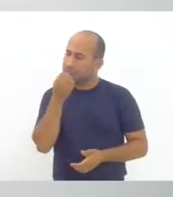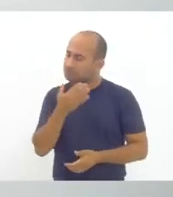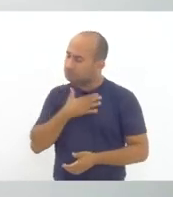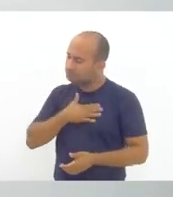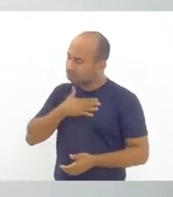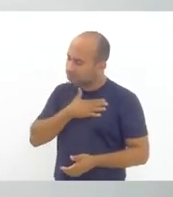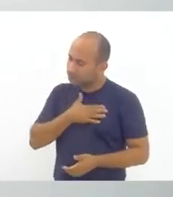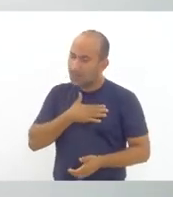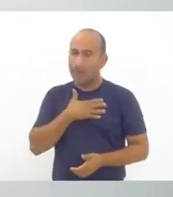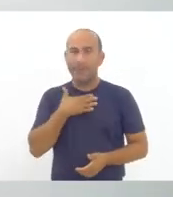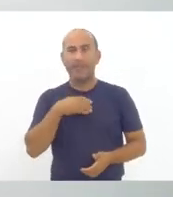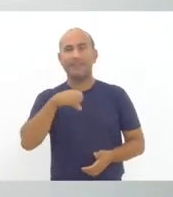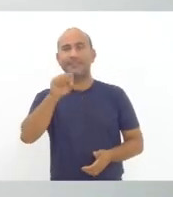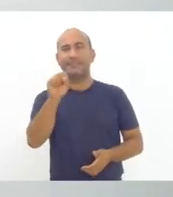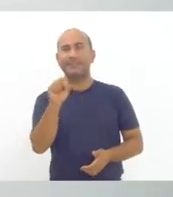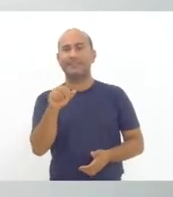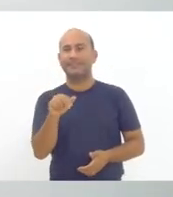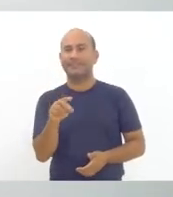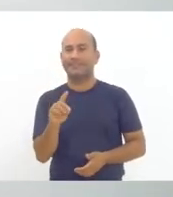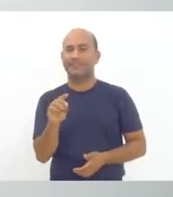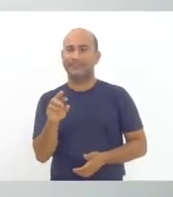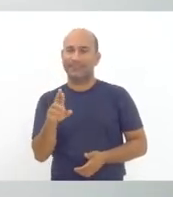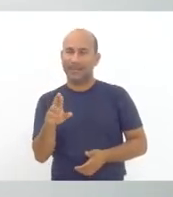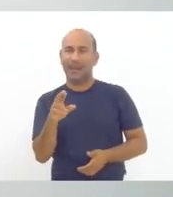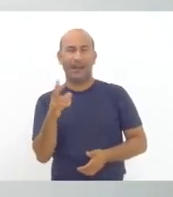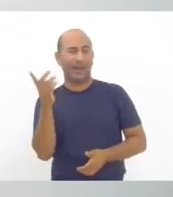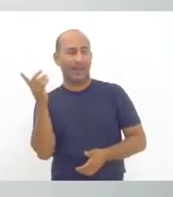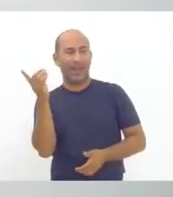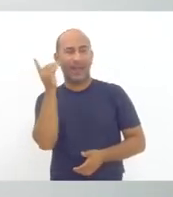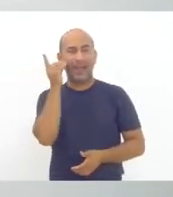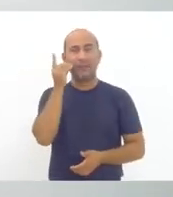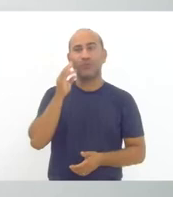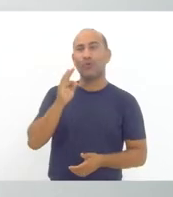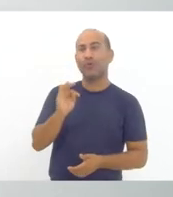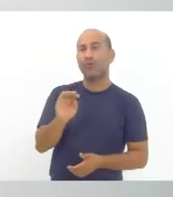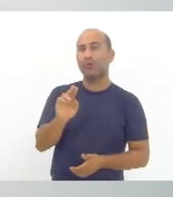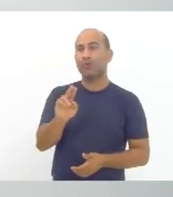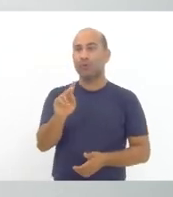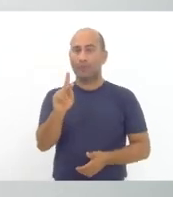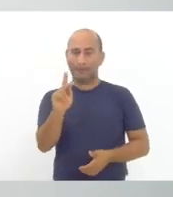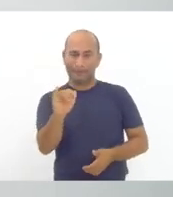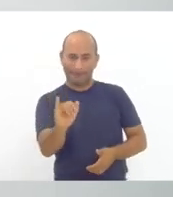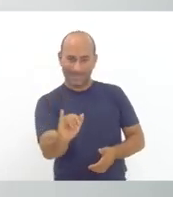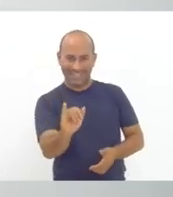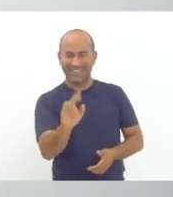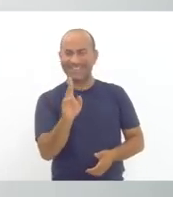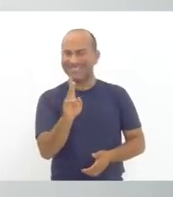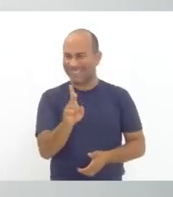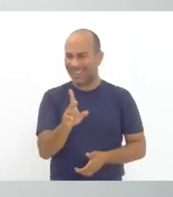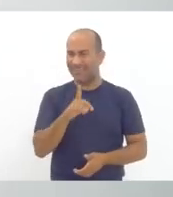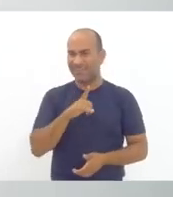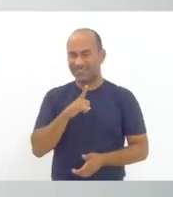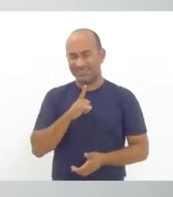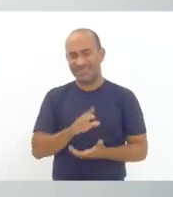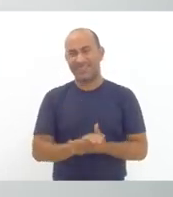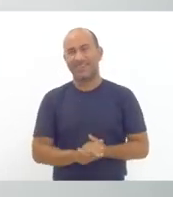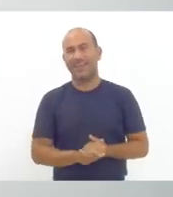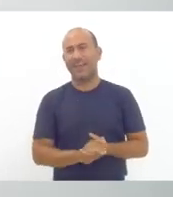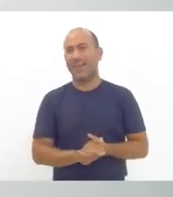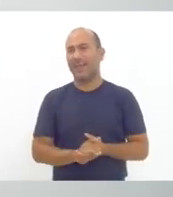Sandra que a minha amiga parceira lá da rádio Tupi eu sempre de vez em quando eu tinha essa